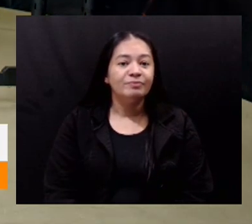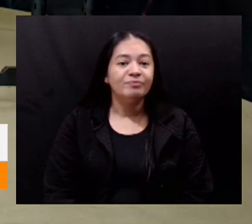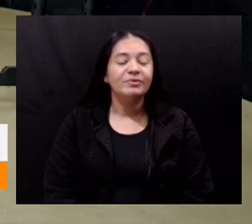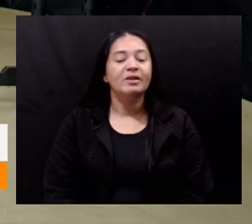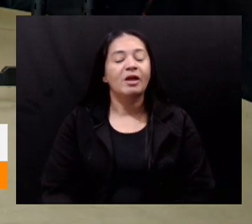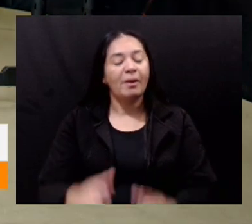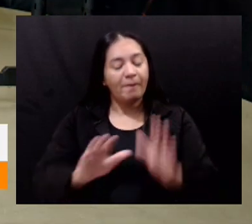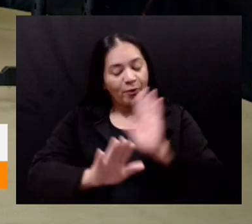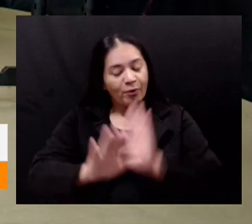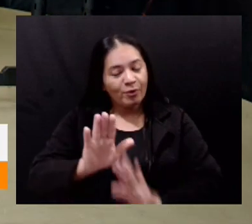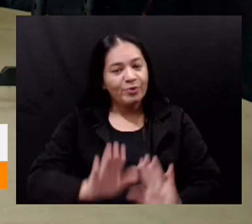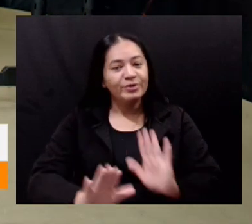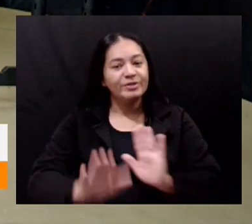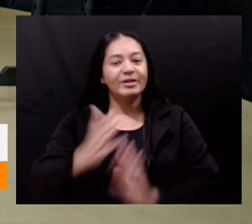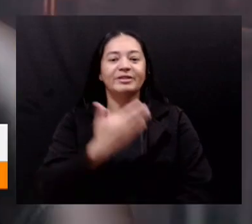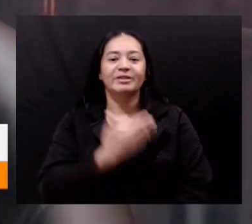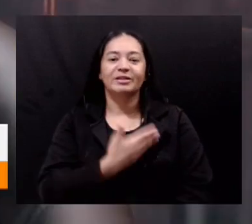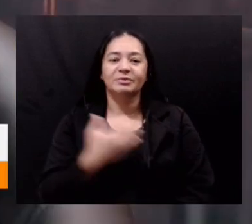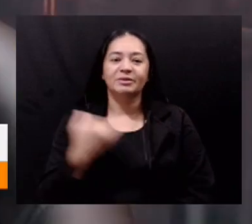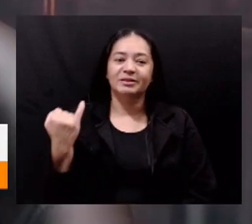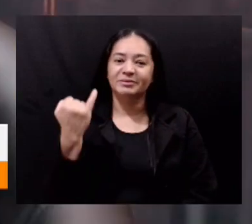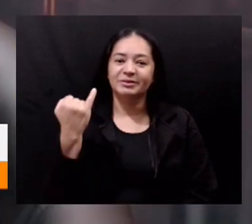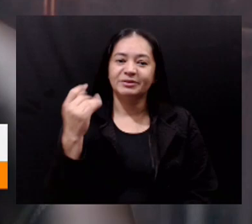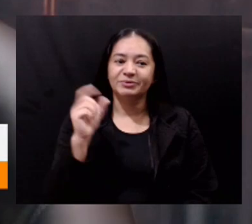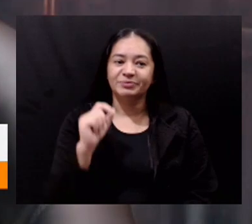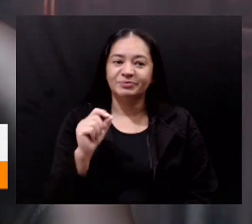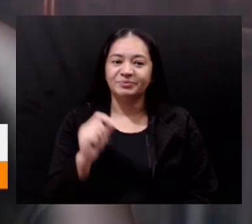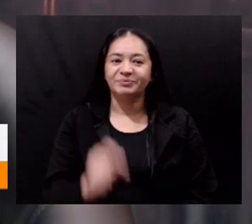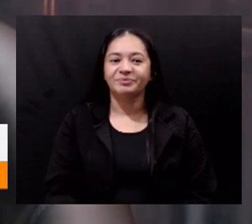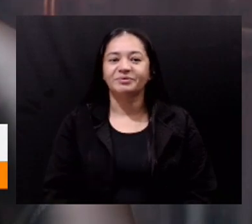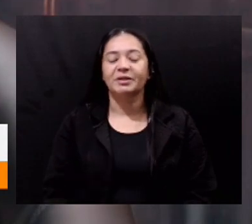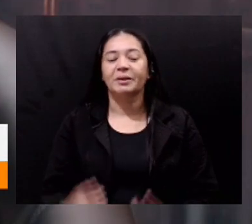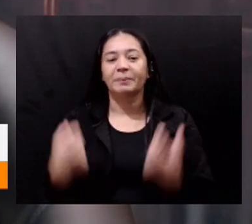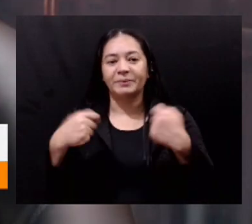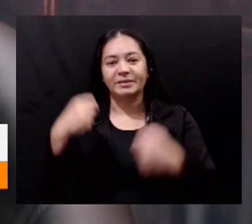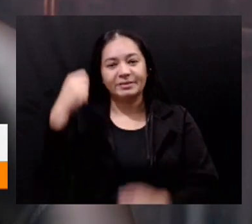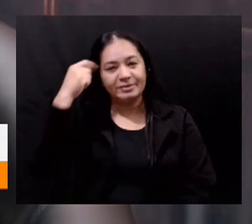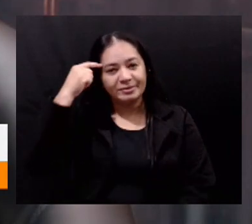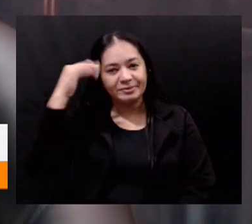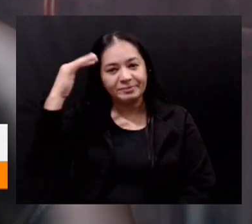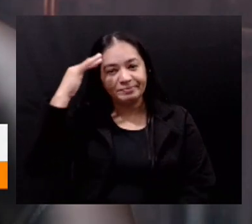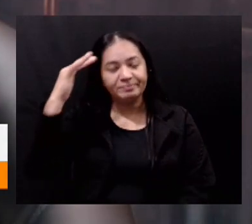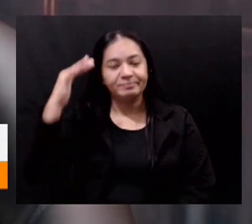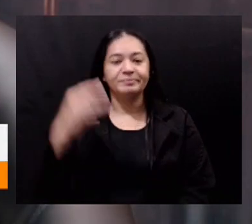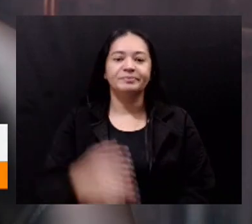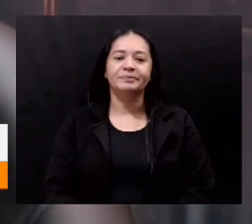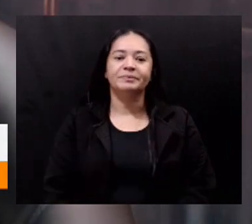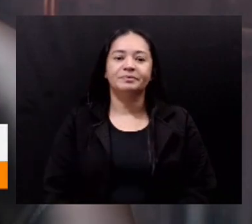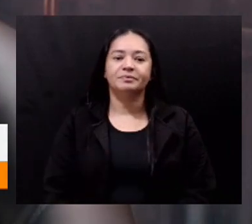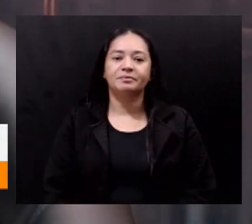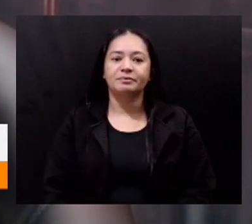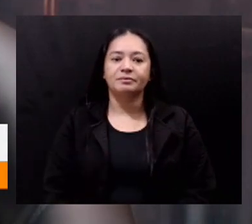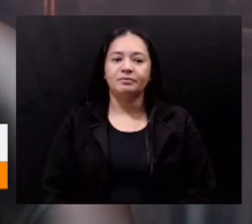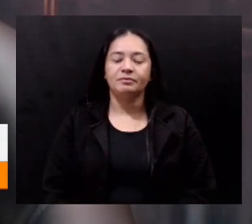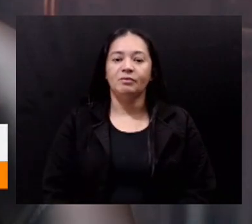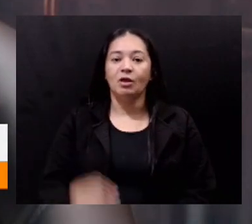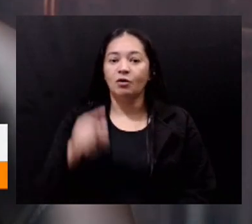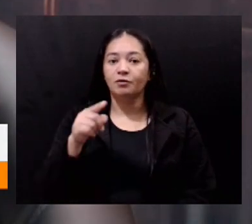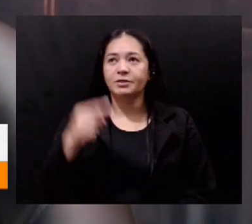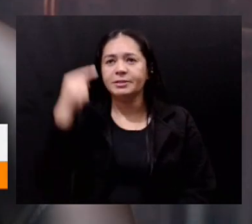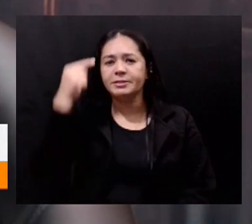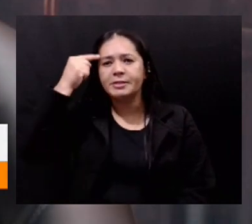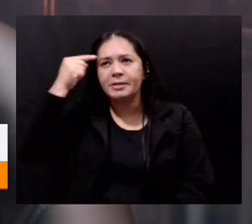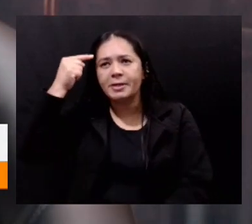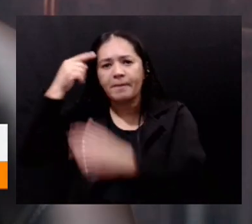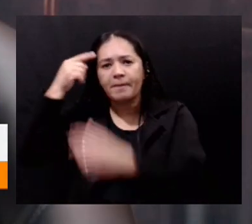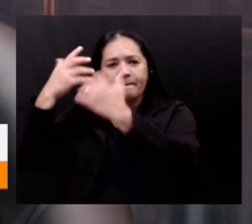É importante Dá uma sempre olhadinha. refletir, né. Então, você refletir essa questão também do que